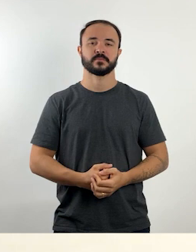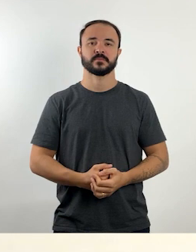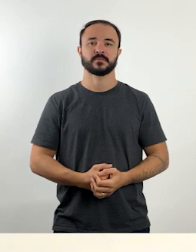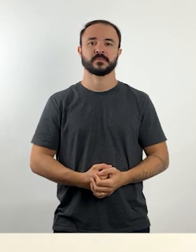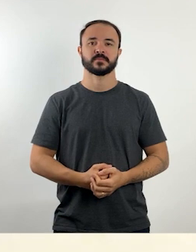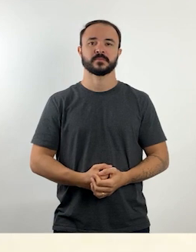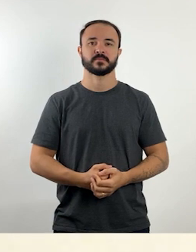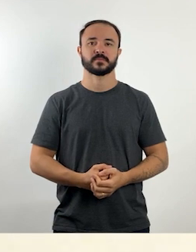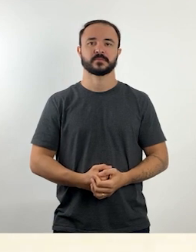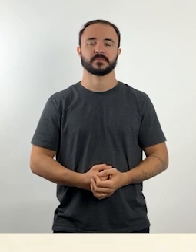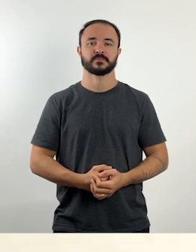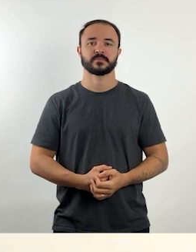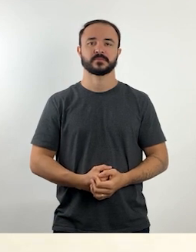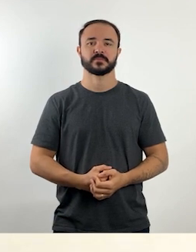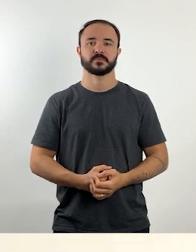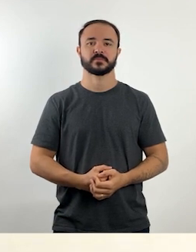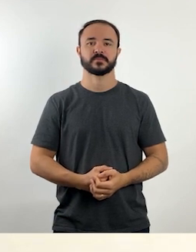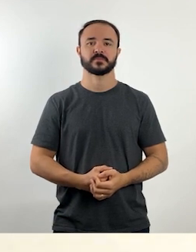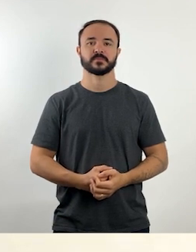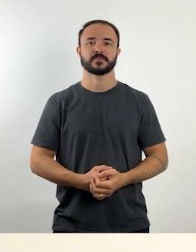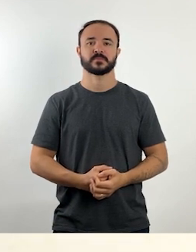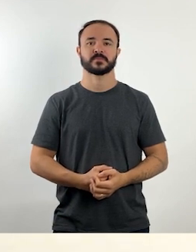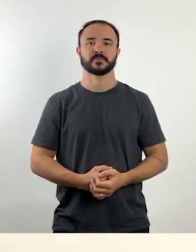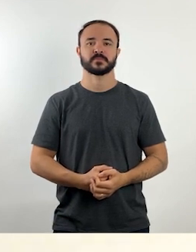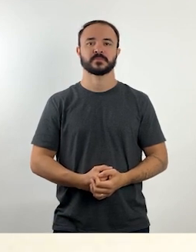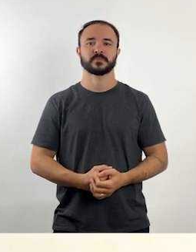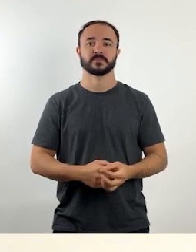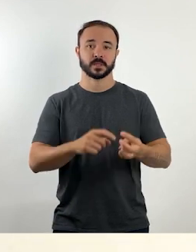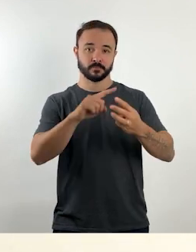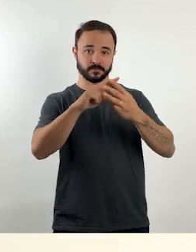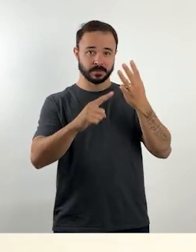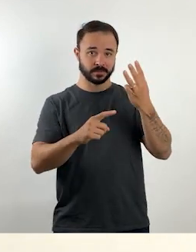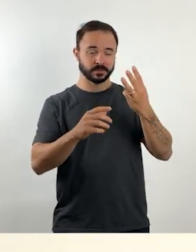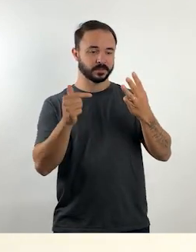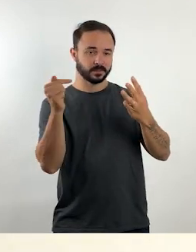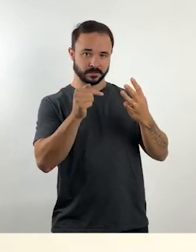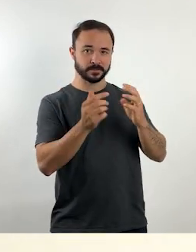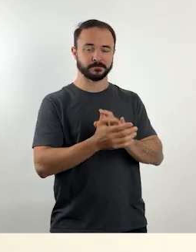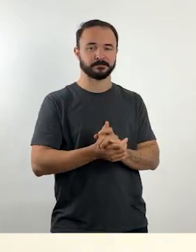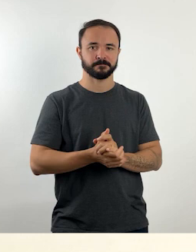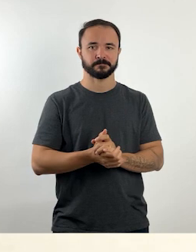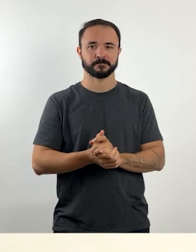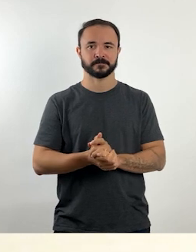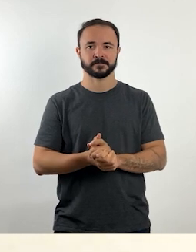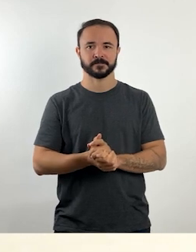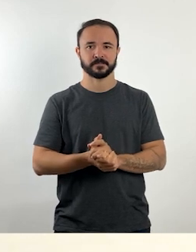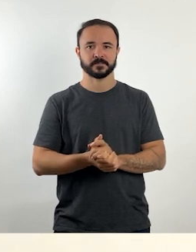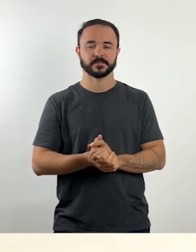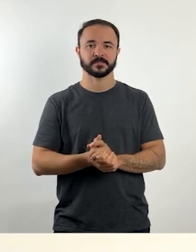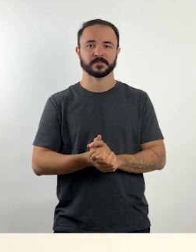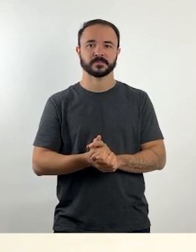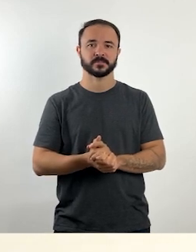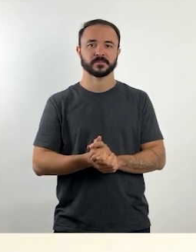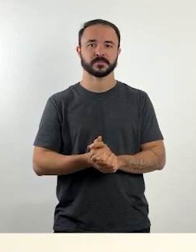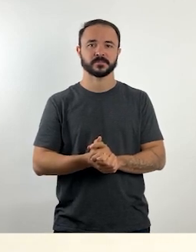dessas peças de 15 furos. 3 nessa ponta.